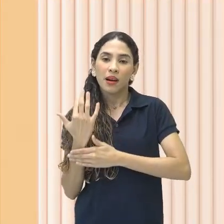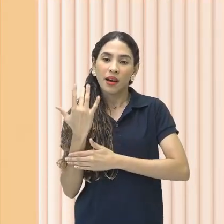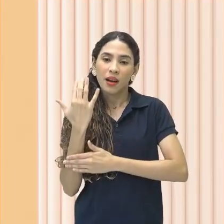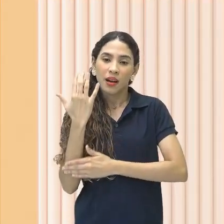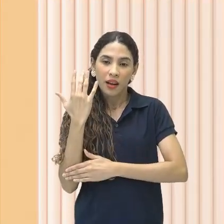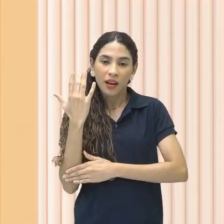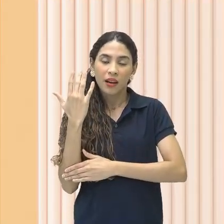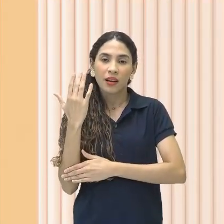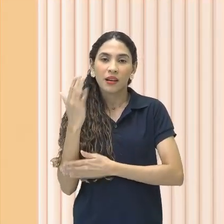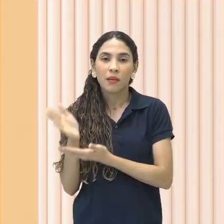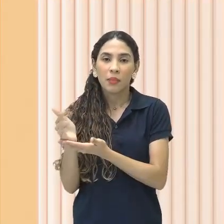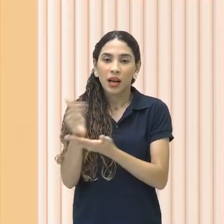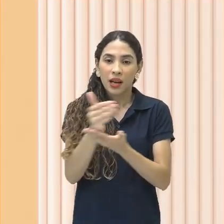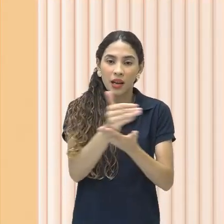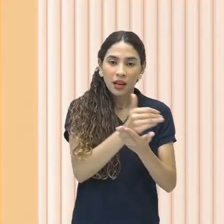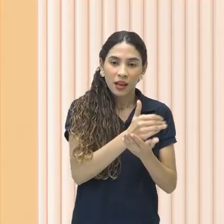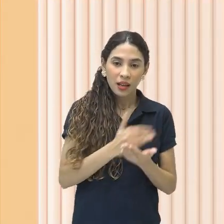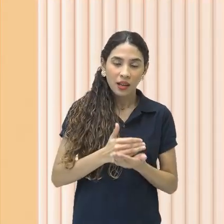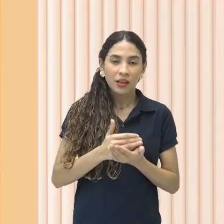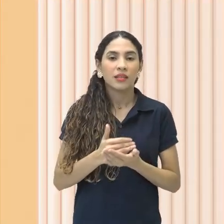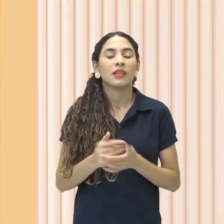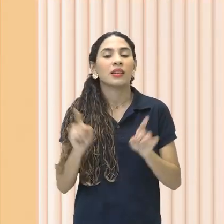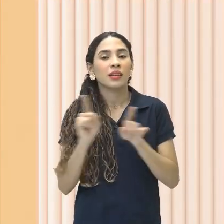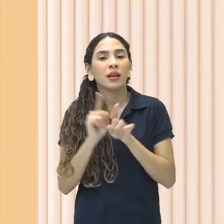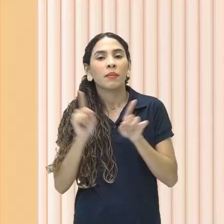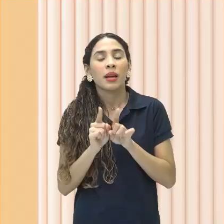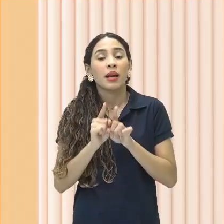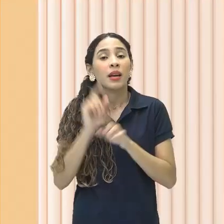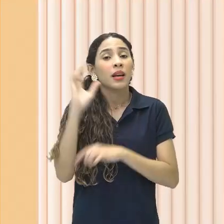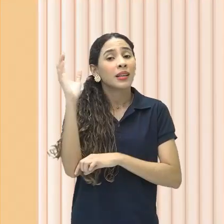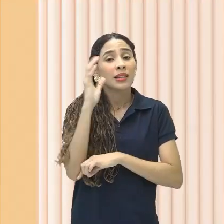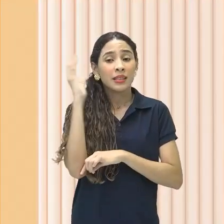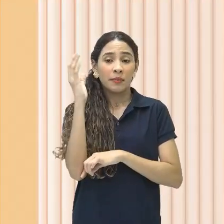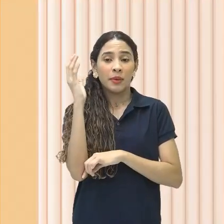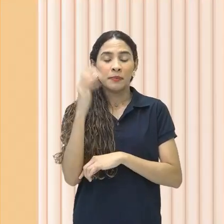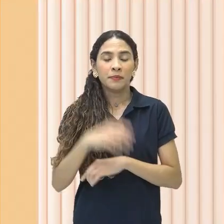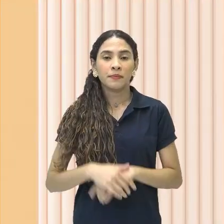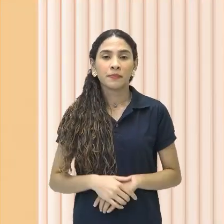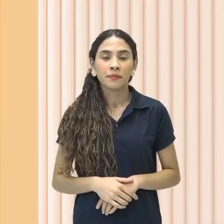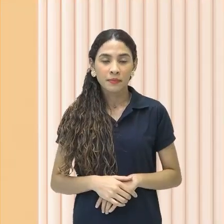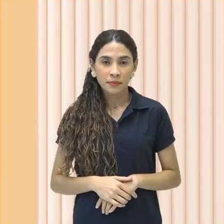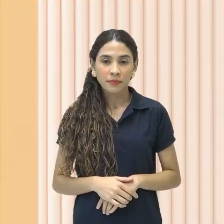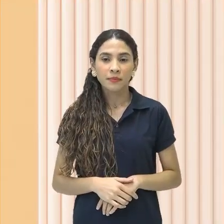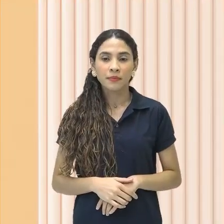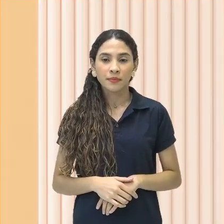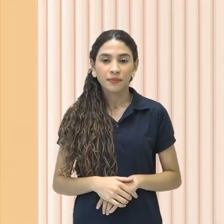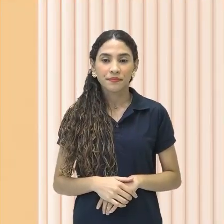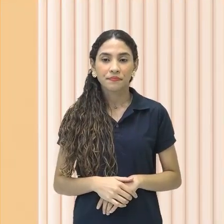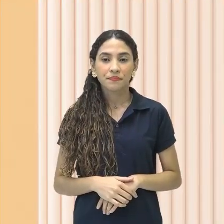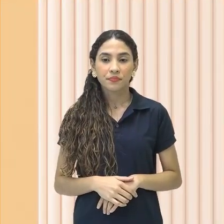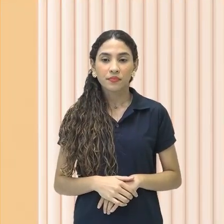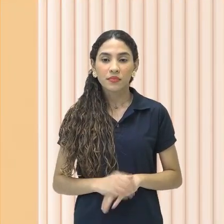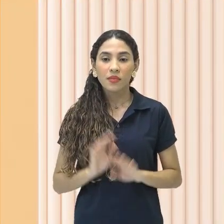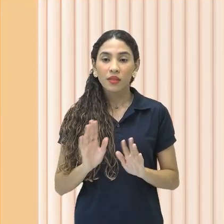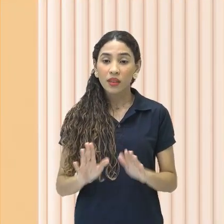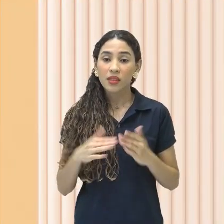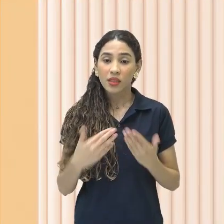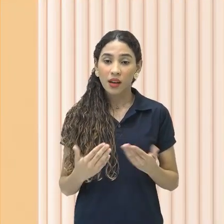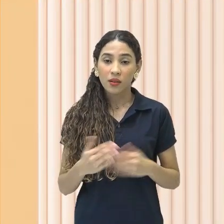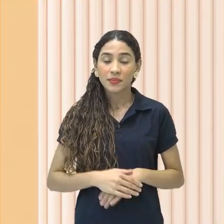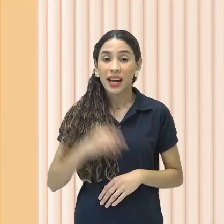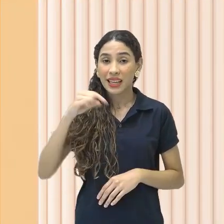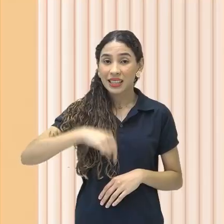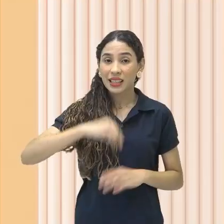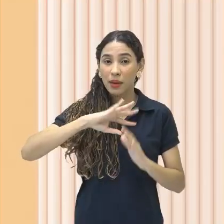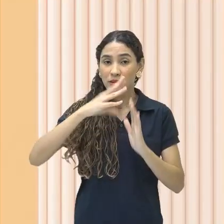da colheita, a safra, tem a questão do clima, né? Então, aqui na